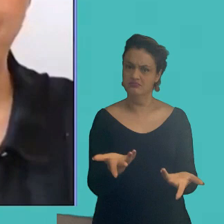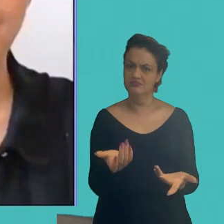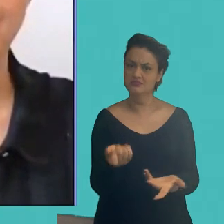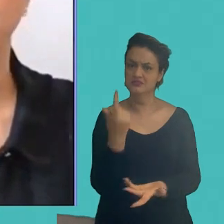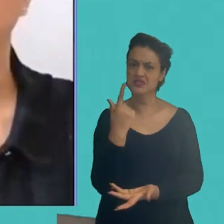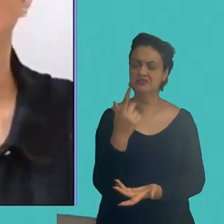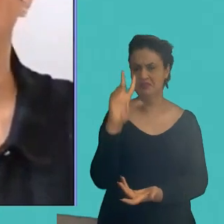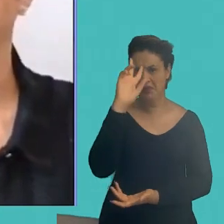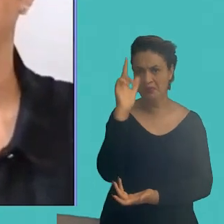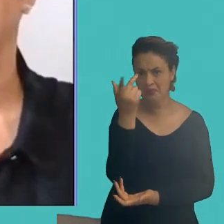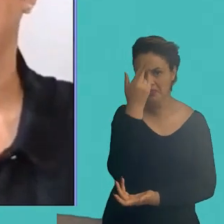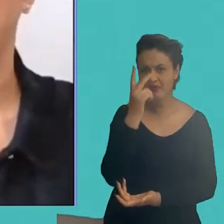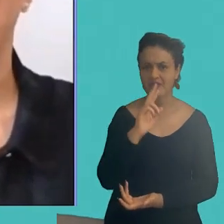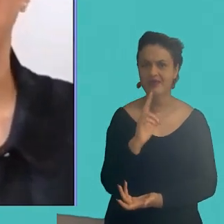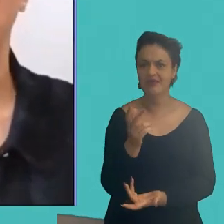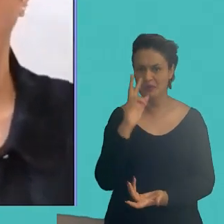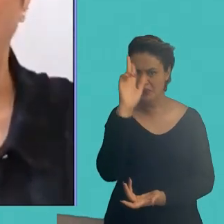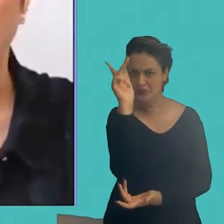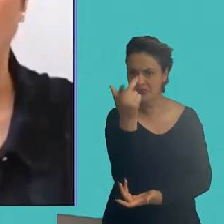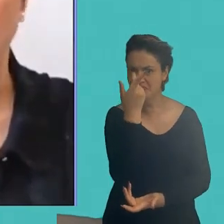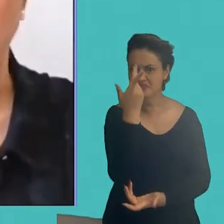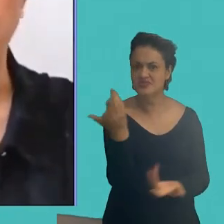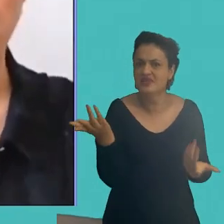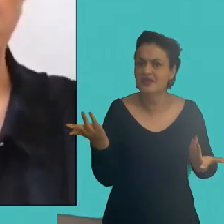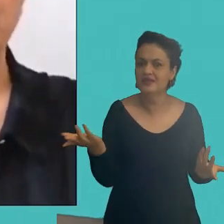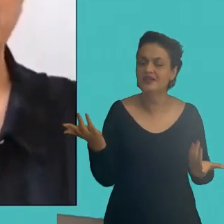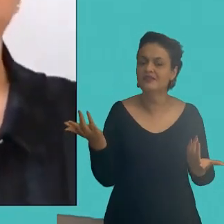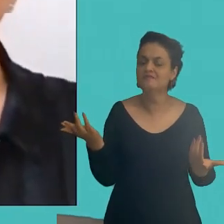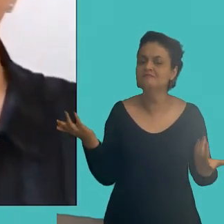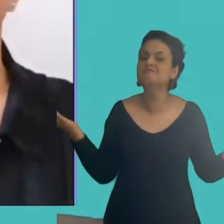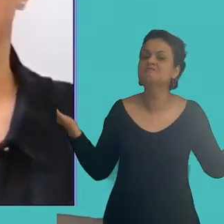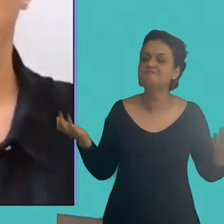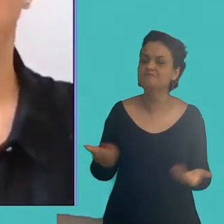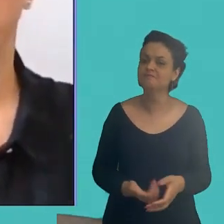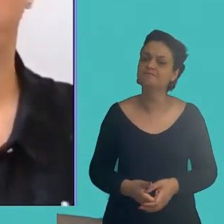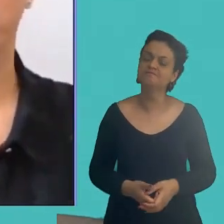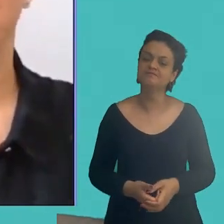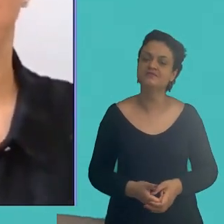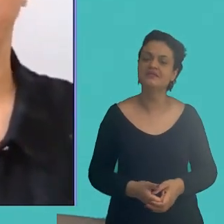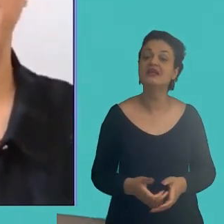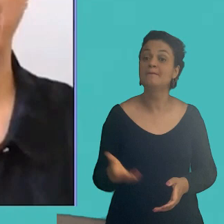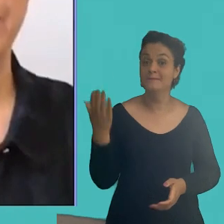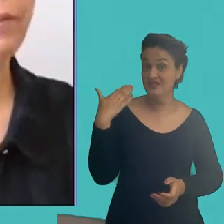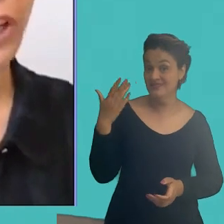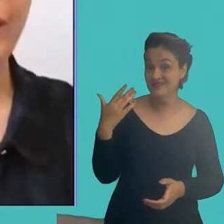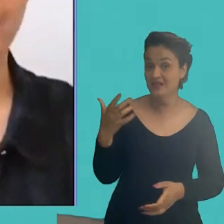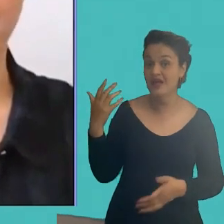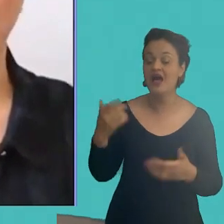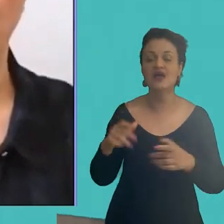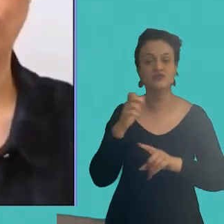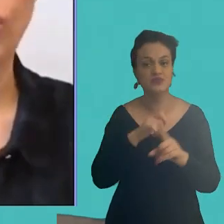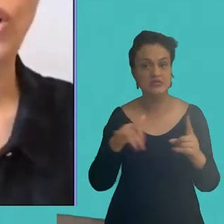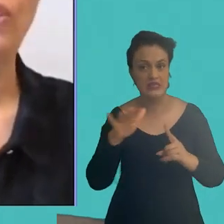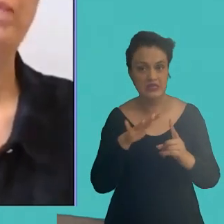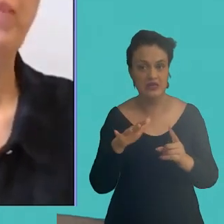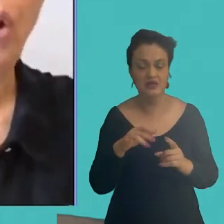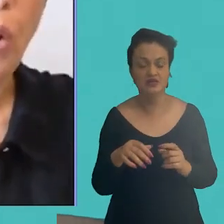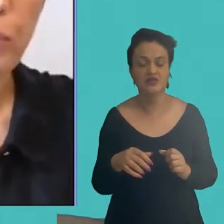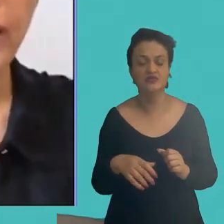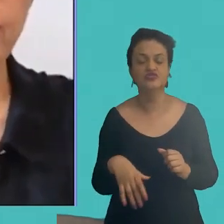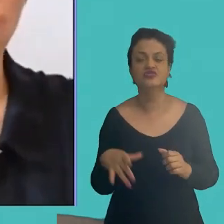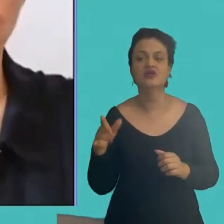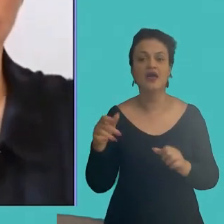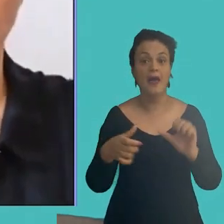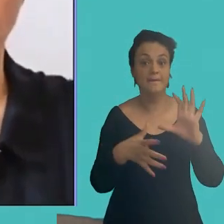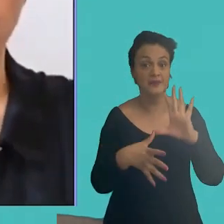própria base eleitoral e seu próprio histórico, em que a sociedade norte-americana é polarizada como